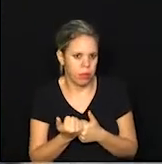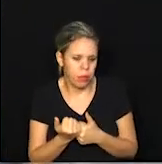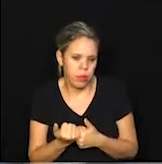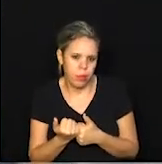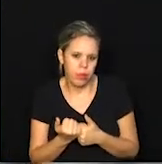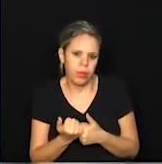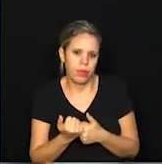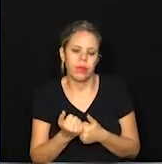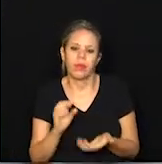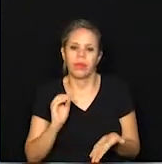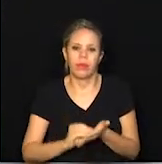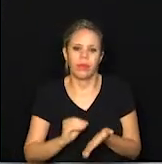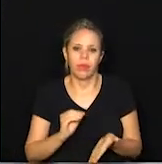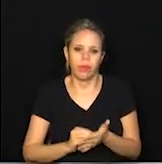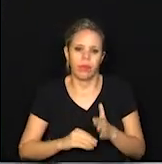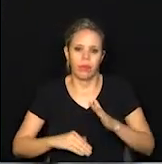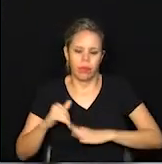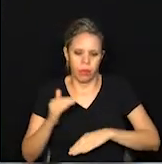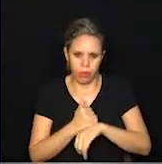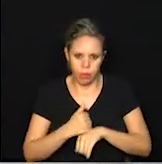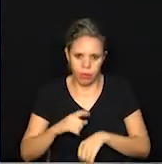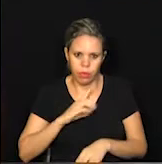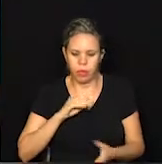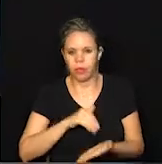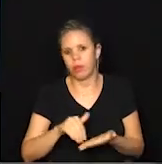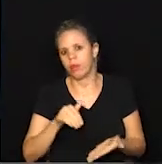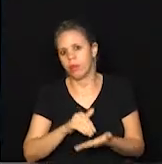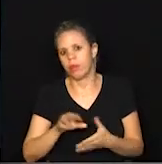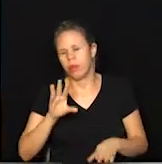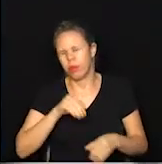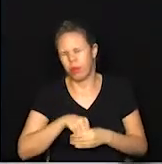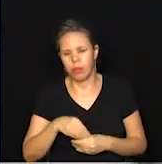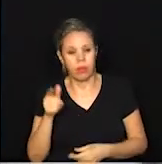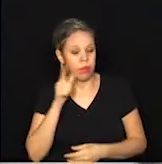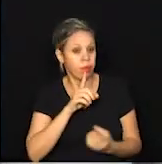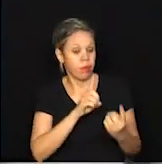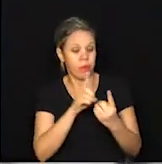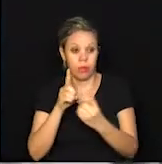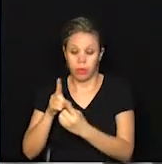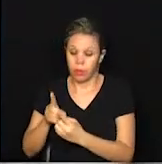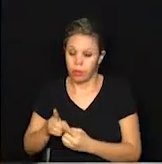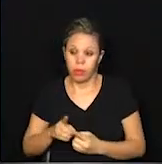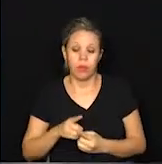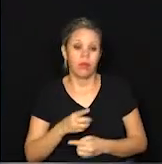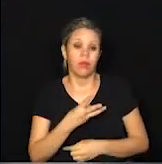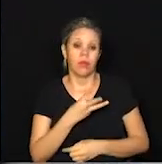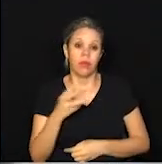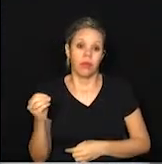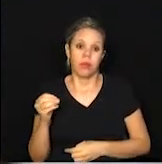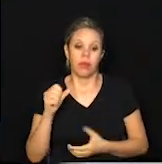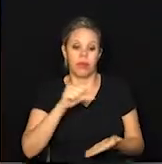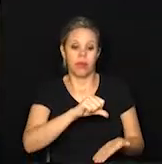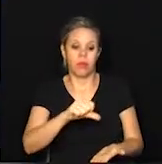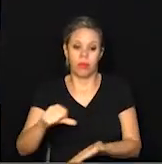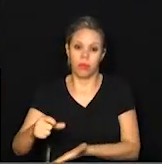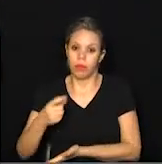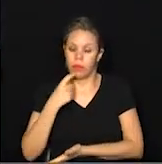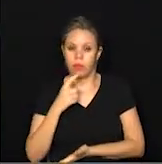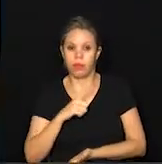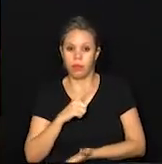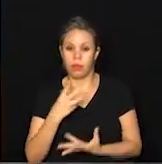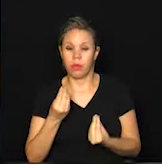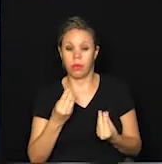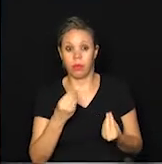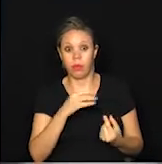esse déficit profissional que ele tem dentro da secretaria e conseguir atender nesses 30 pontos, porque Campinas tem praças